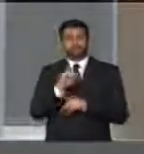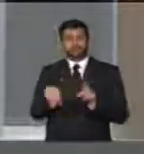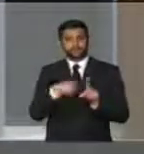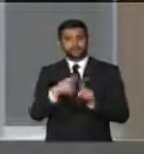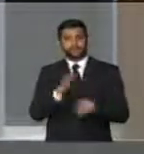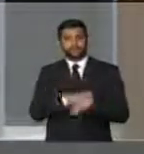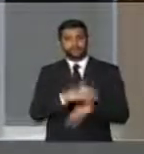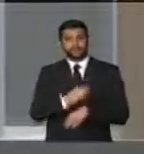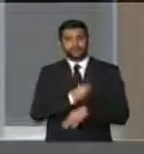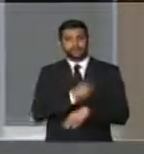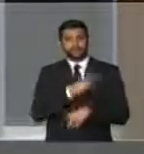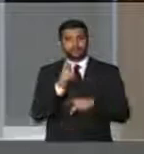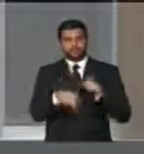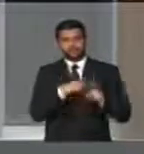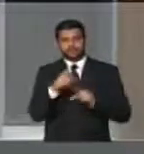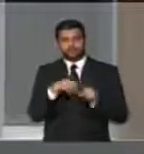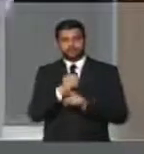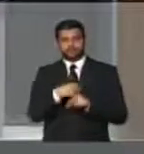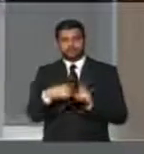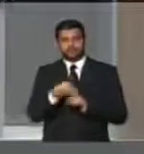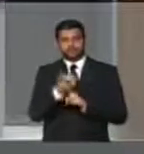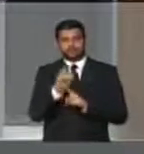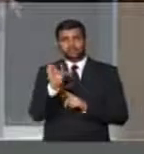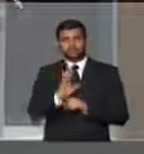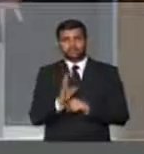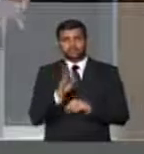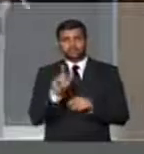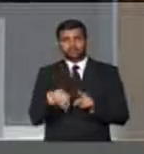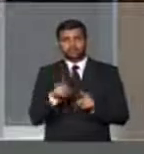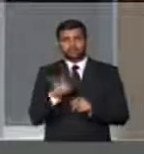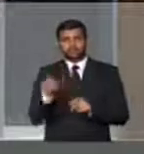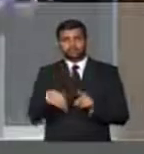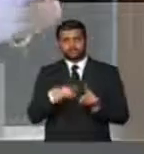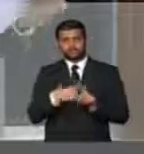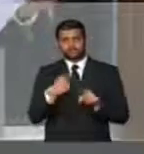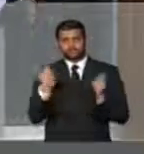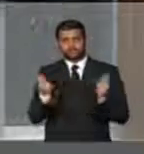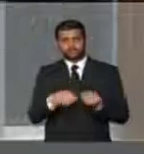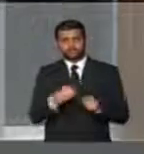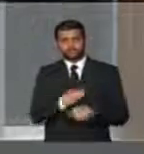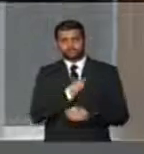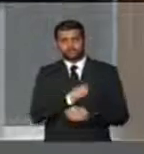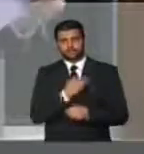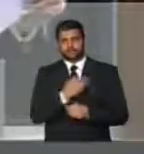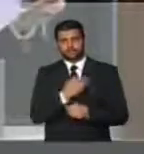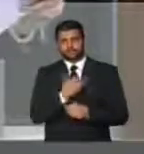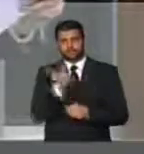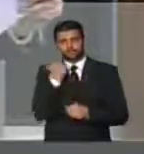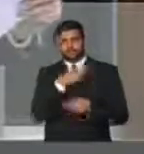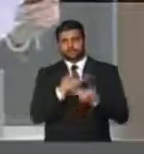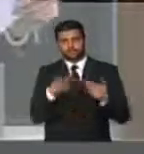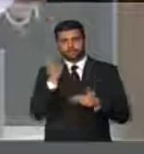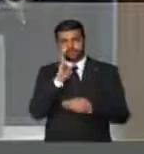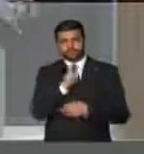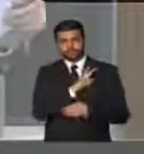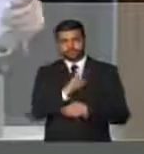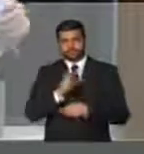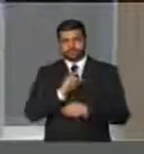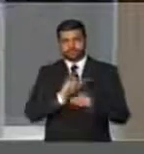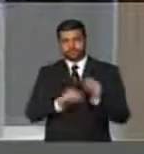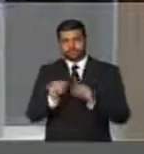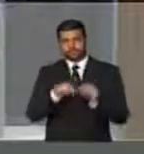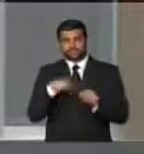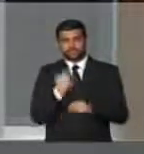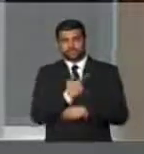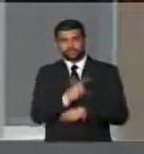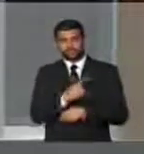a vida da sociedade brasileira, vale mais as condições de garantir, presidente, que